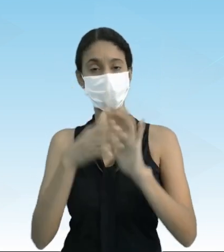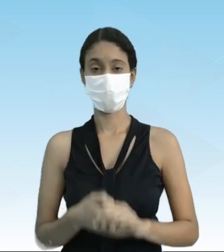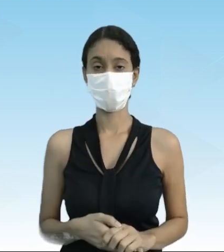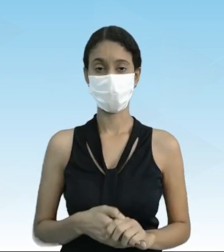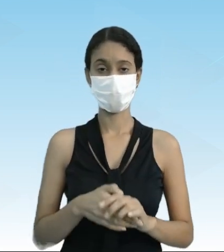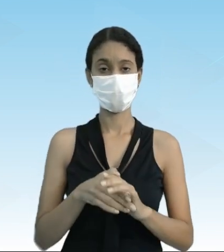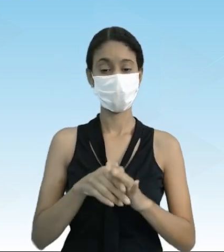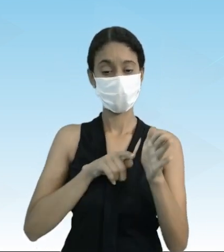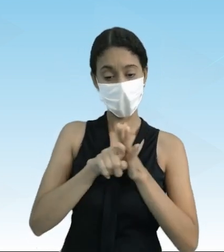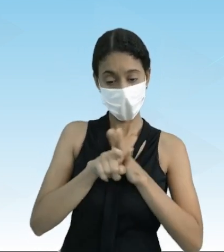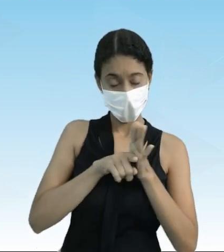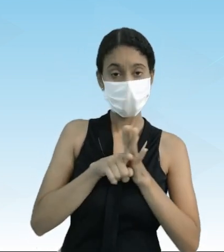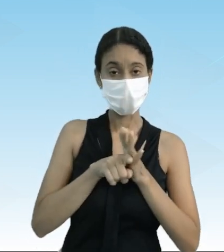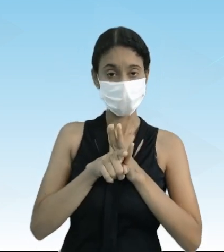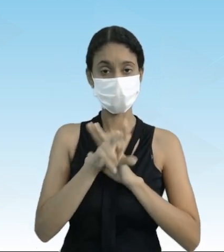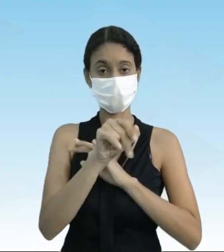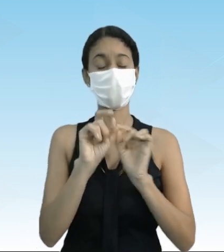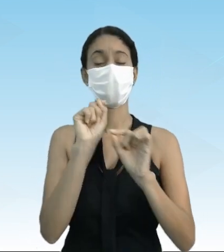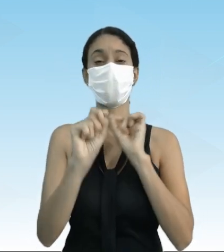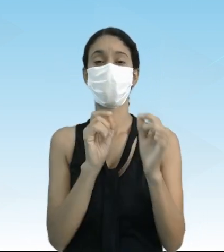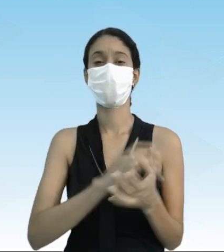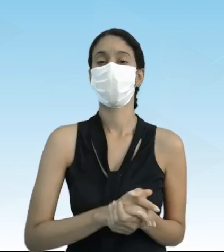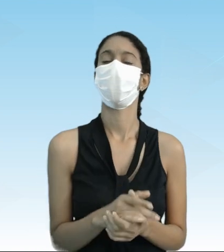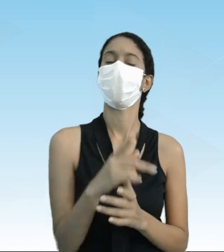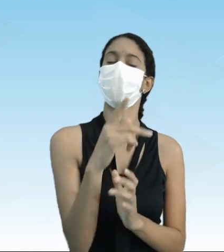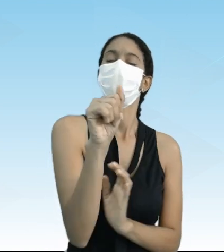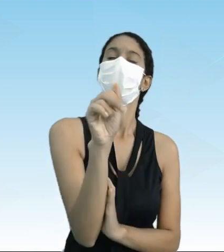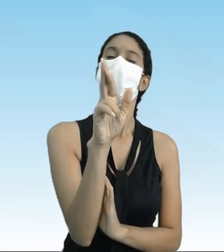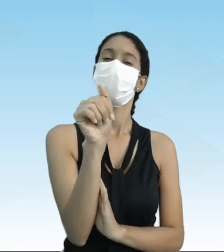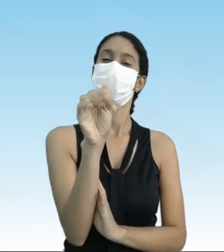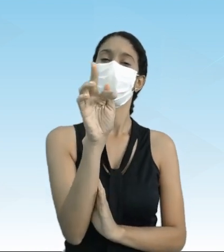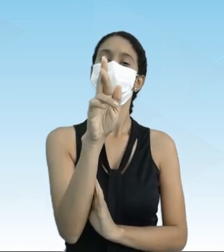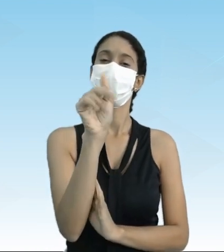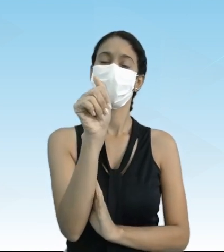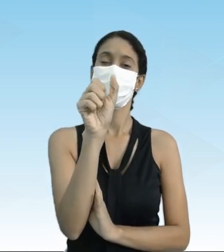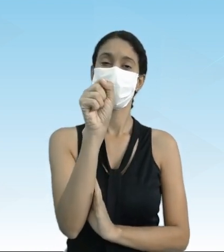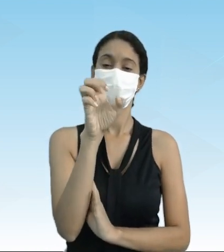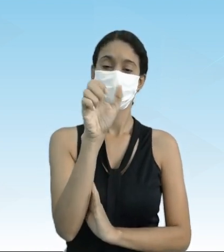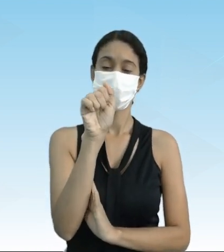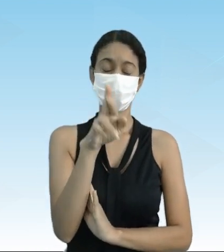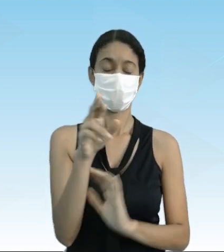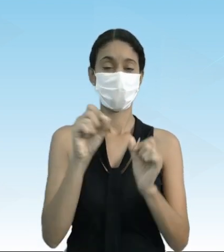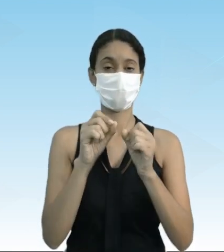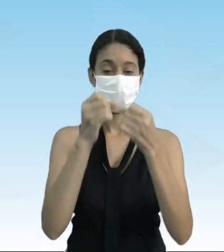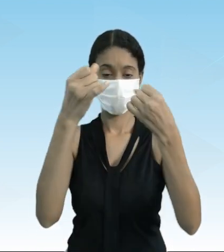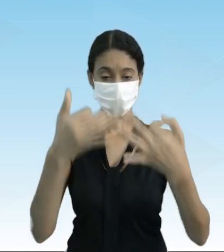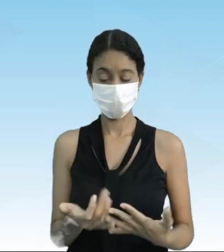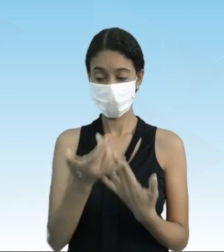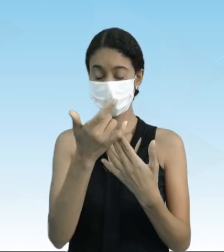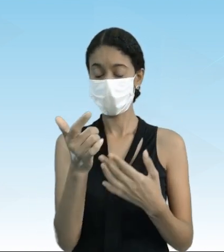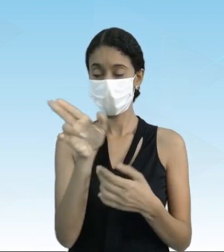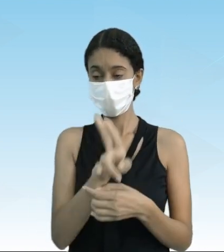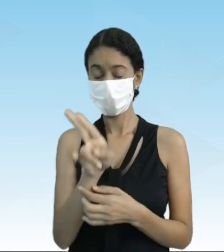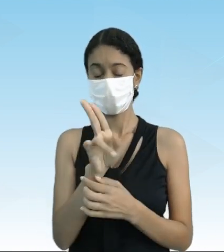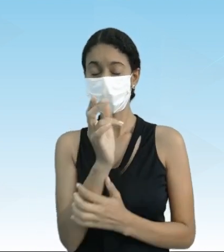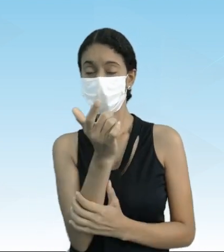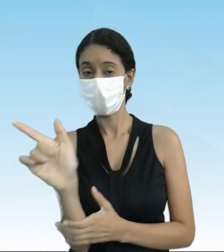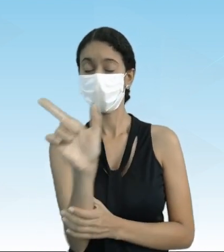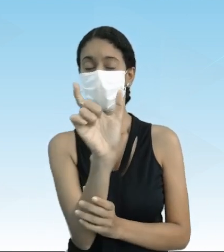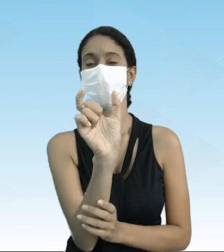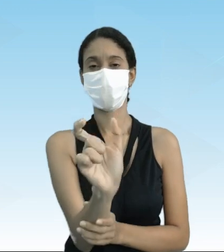pesquisa daquele autor e você vai parafrasear, fazer uma paráfrase, falar com outras palavras no seu